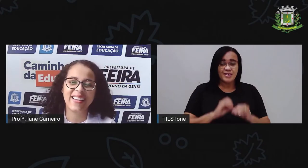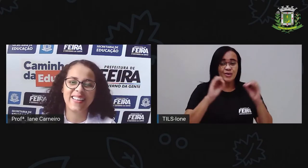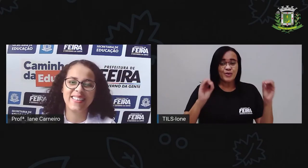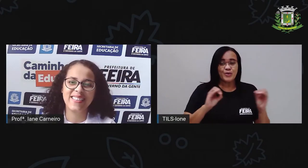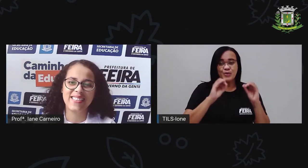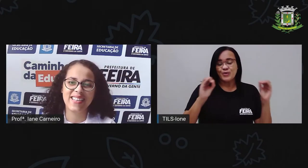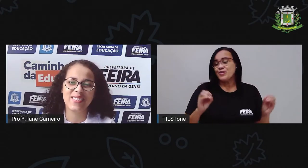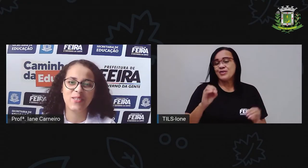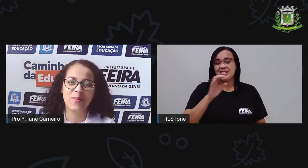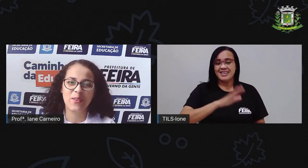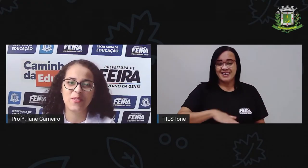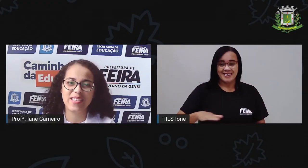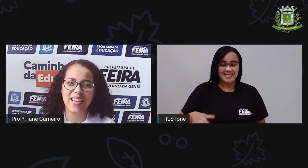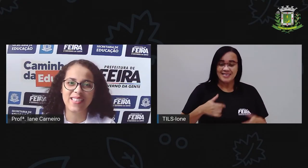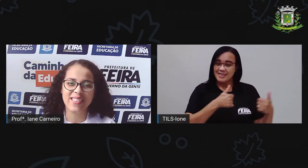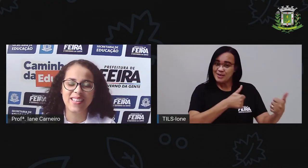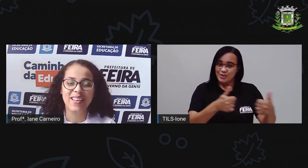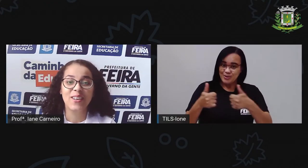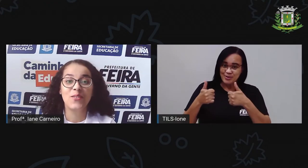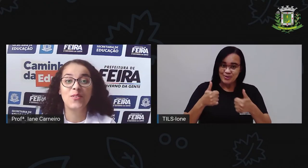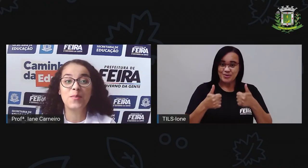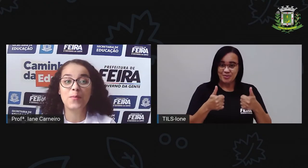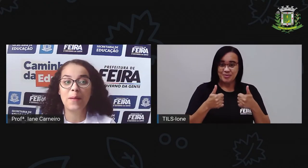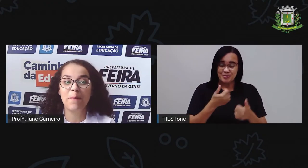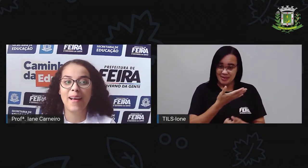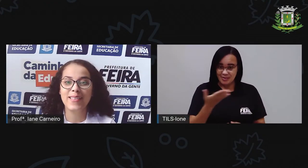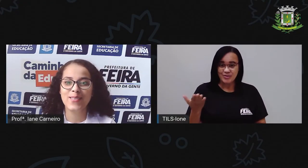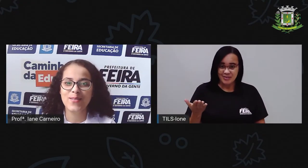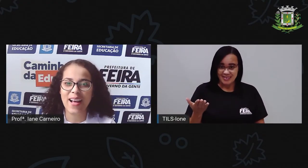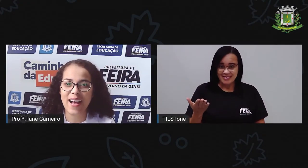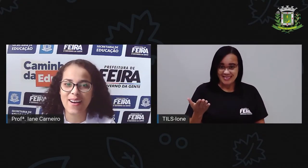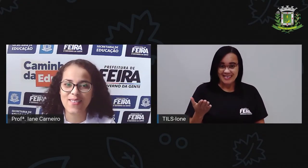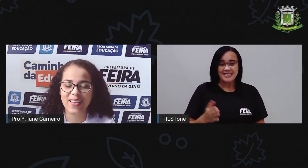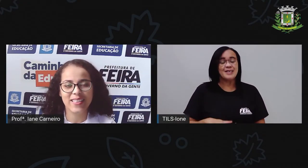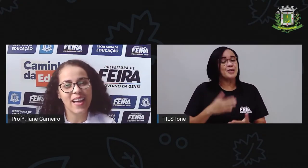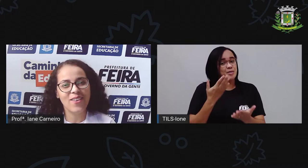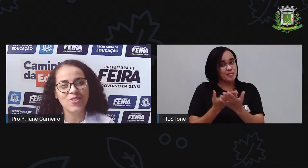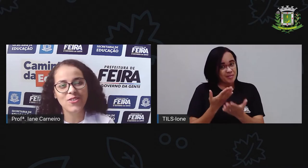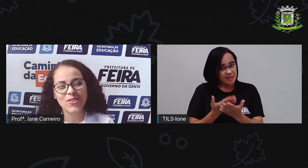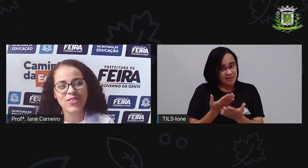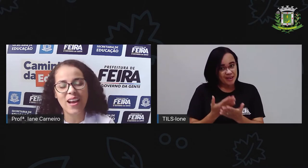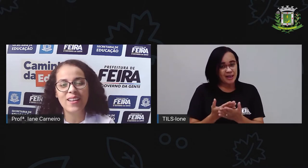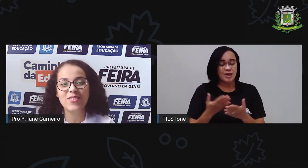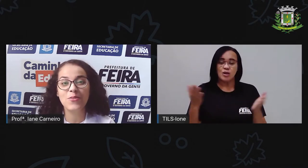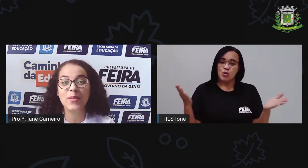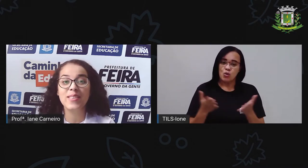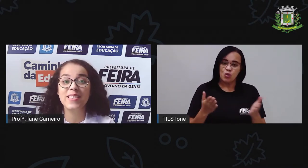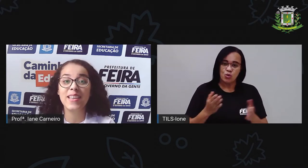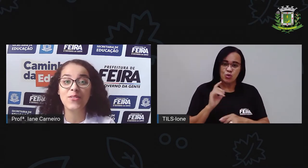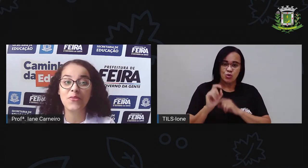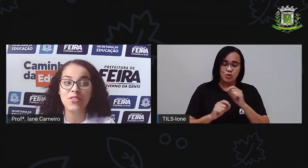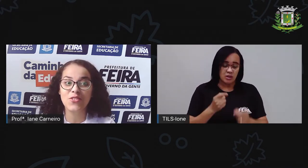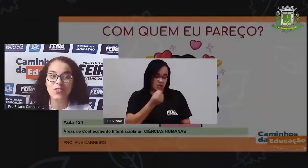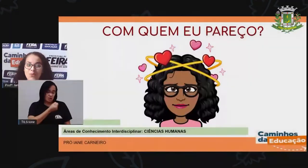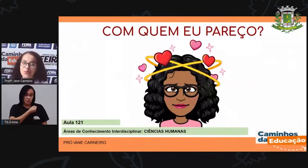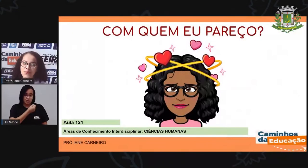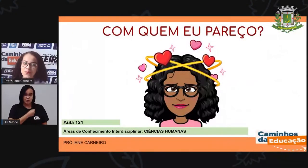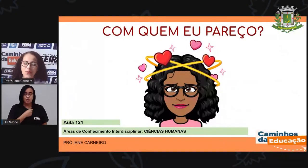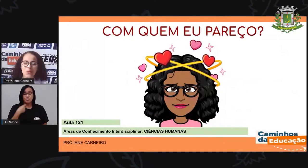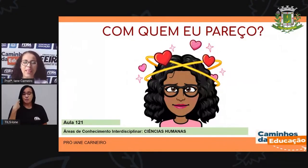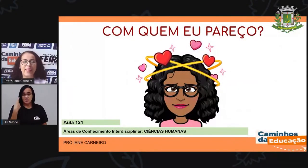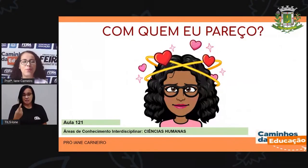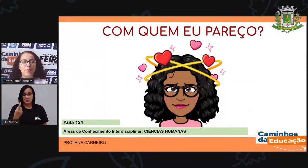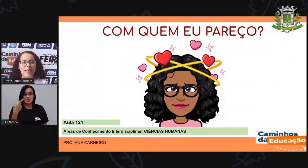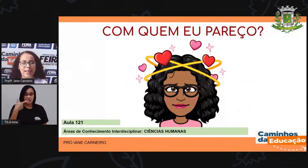Olá, crianças! Tudo bem com vocês? Vamos para mais uma aula. E a aula de hoje é a aula de número 121.